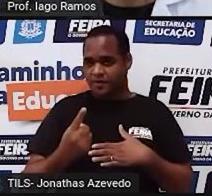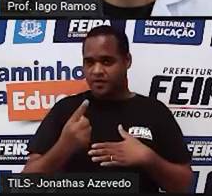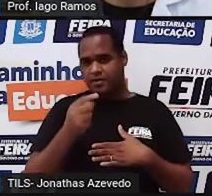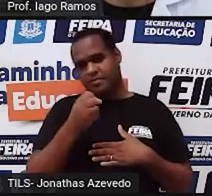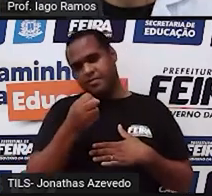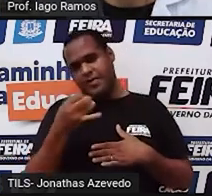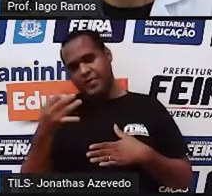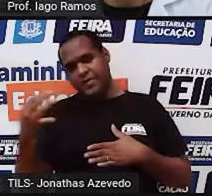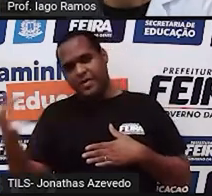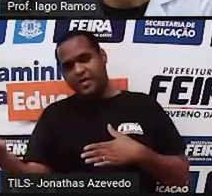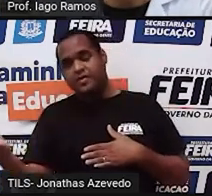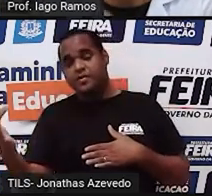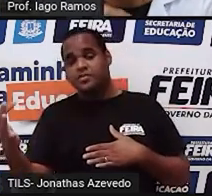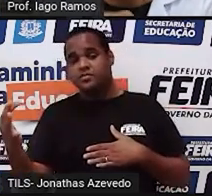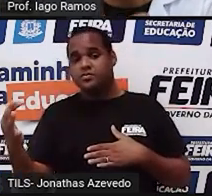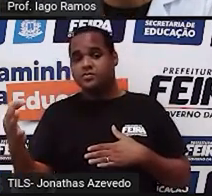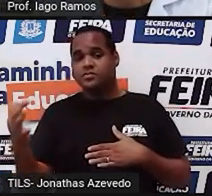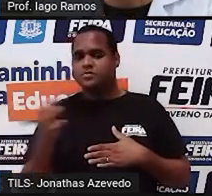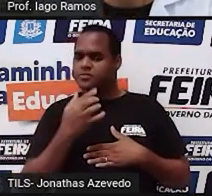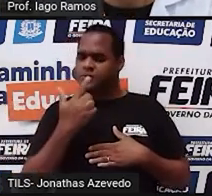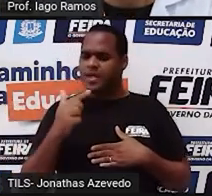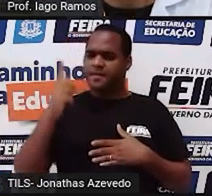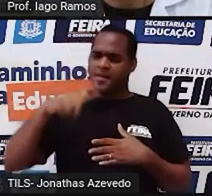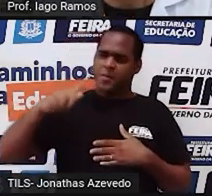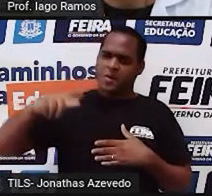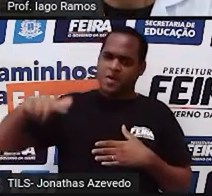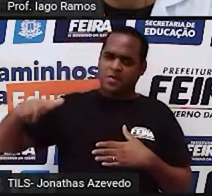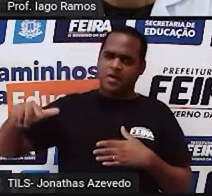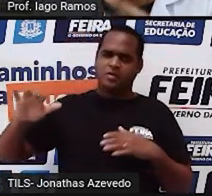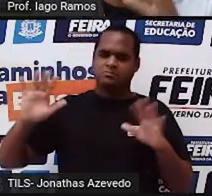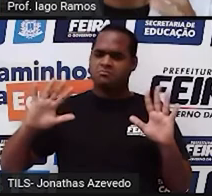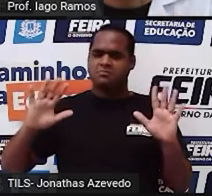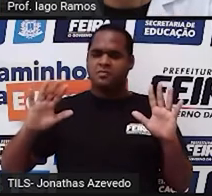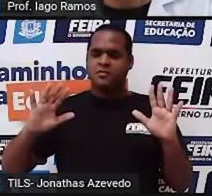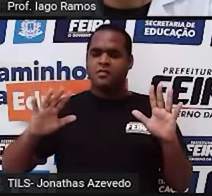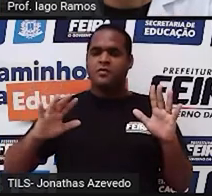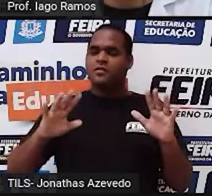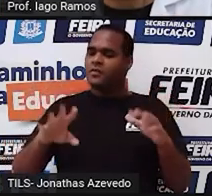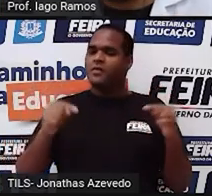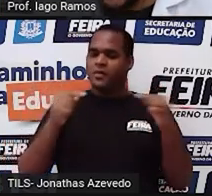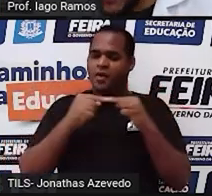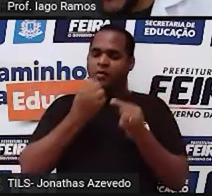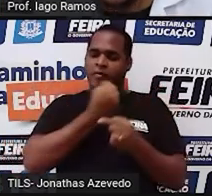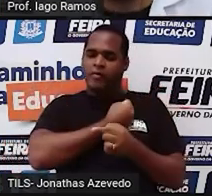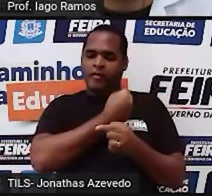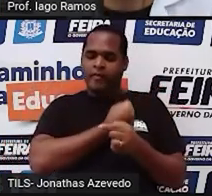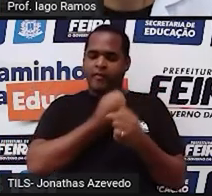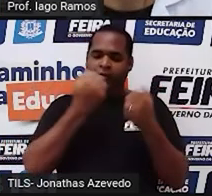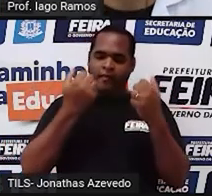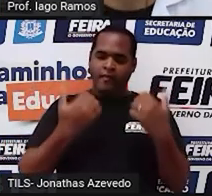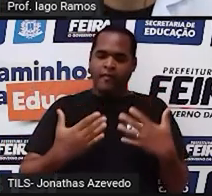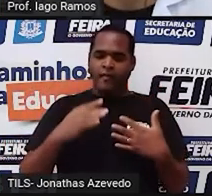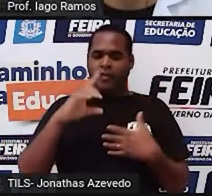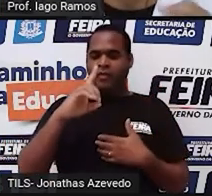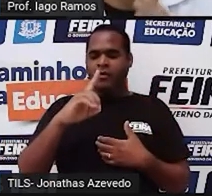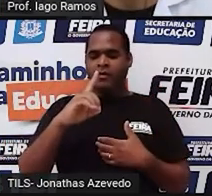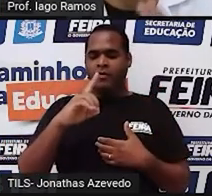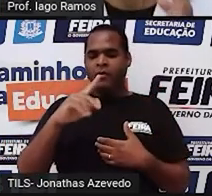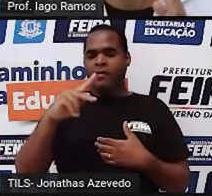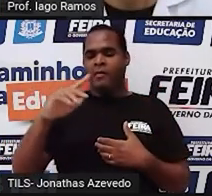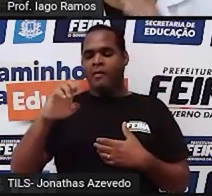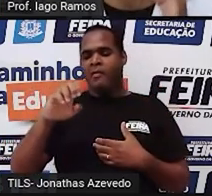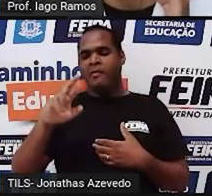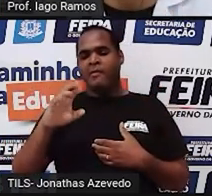infinitos algarismos Não tem aquela repetição constante esses números aí são dízimas periódicas